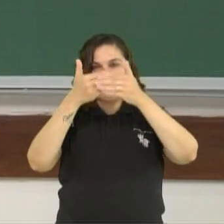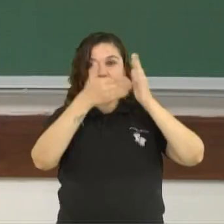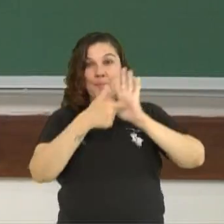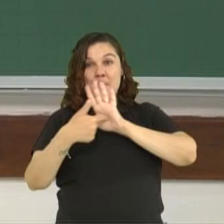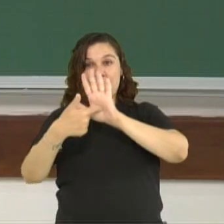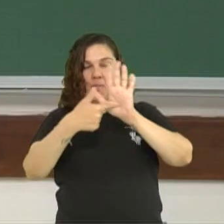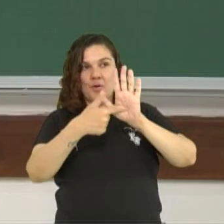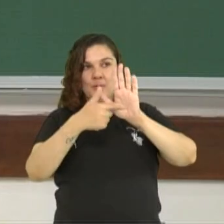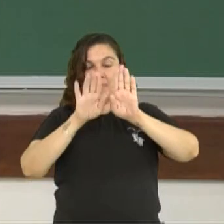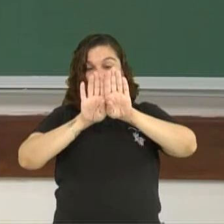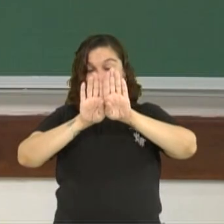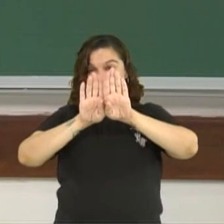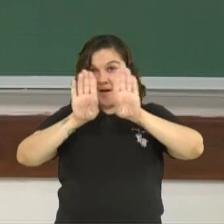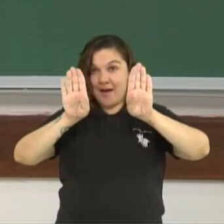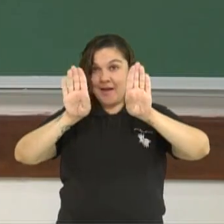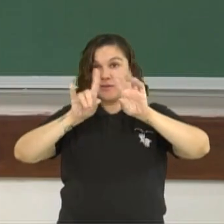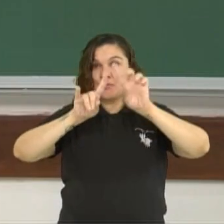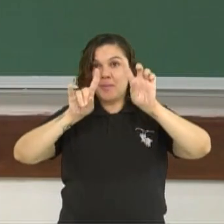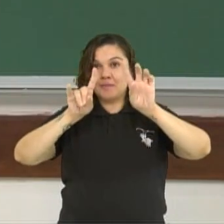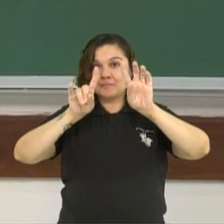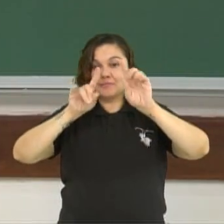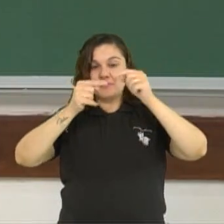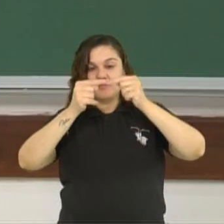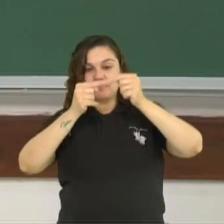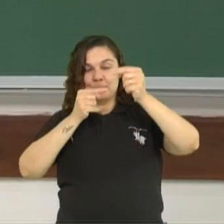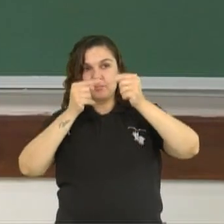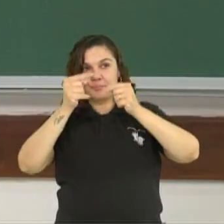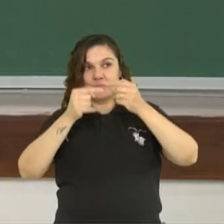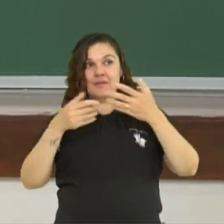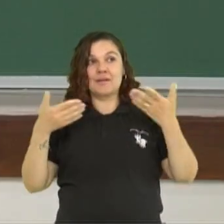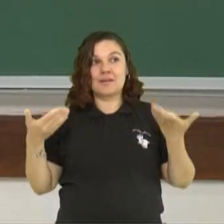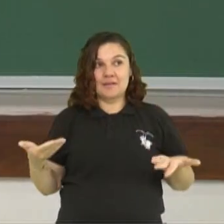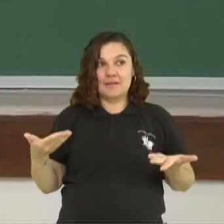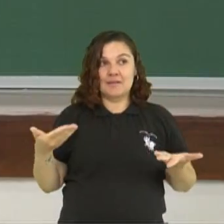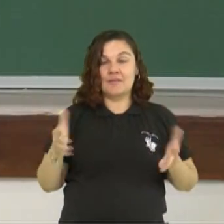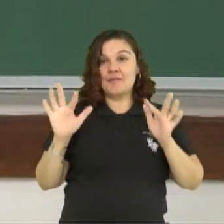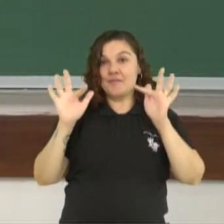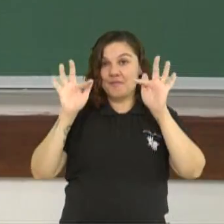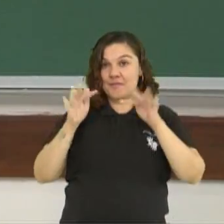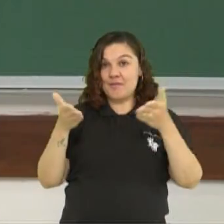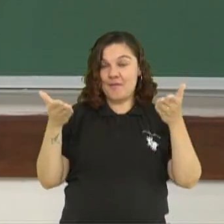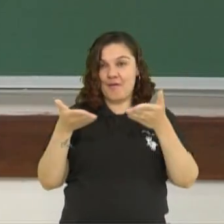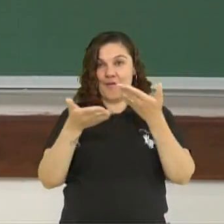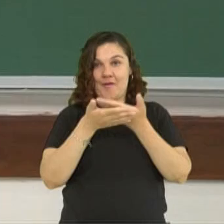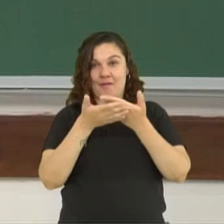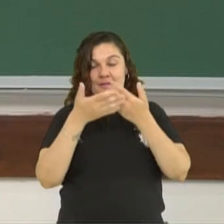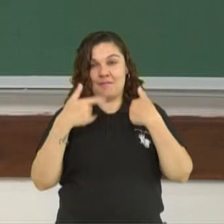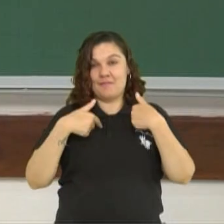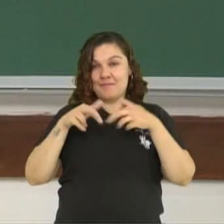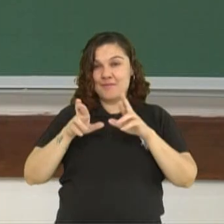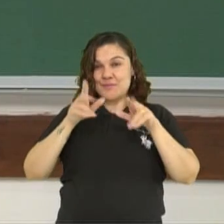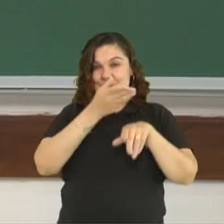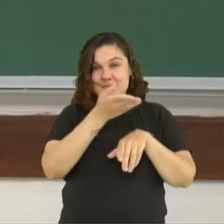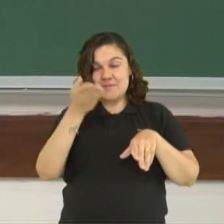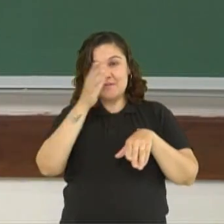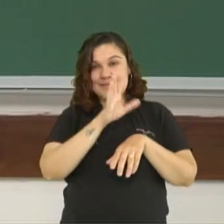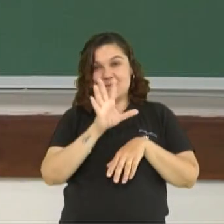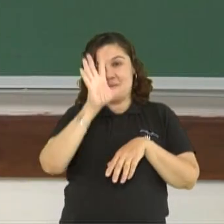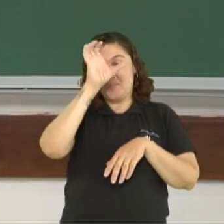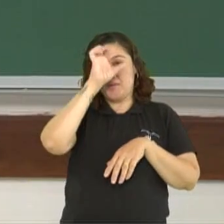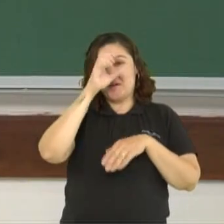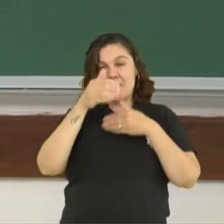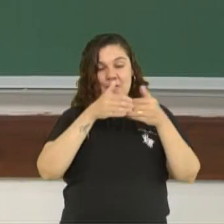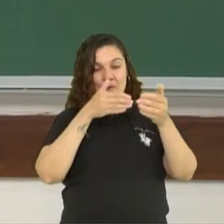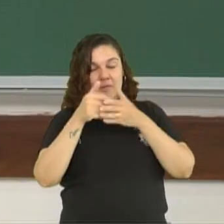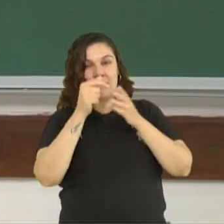representação deles num único plano bidimensional. Pessoal, encerraremos a aula por aqui. Espero que vocês tenham aprendido. Qualquer dúvida, passa